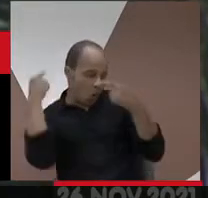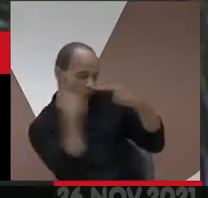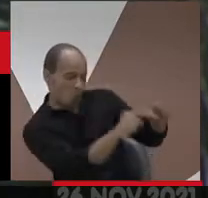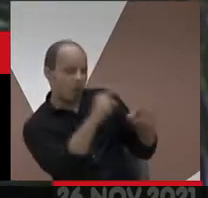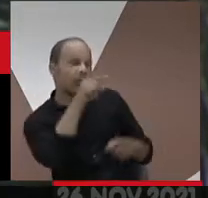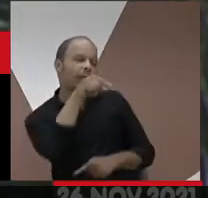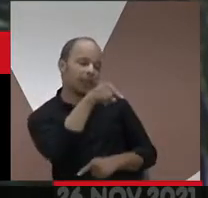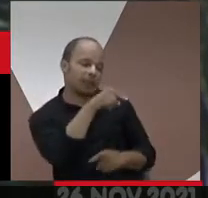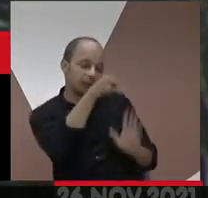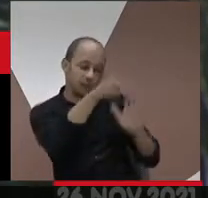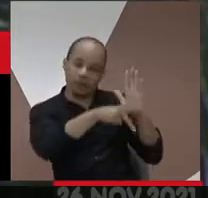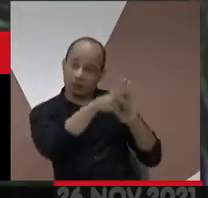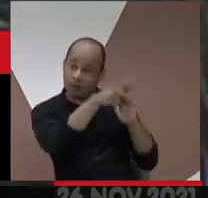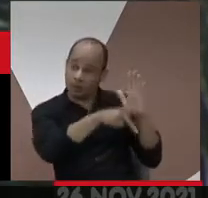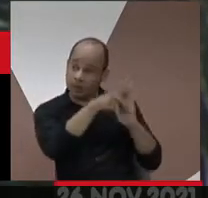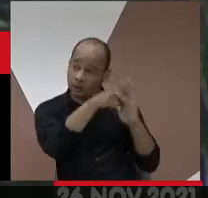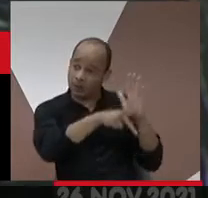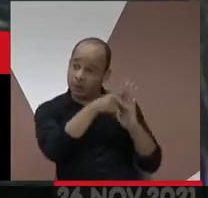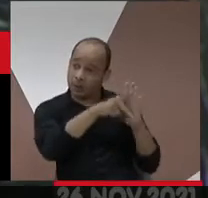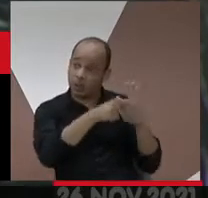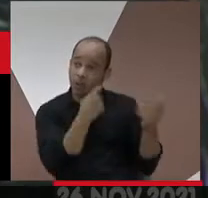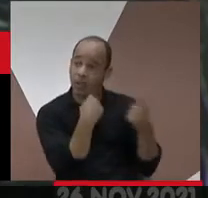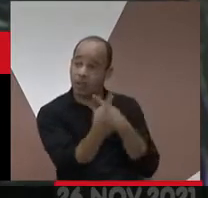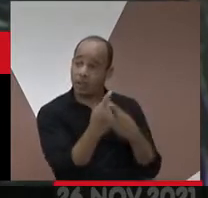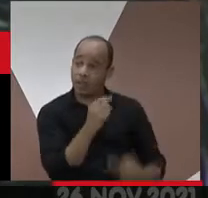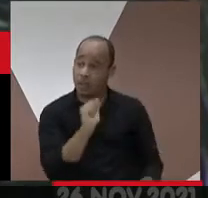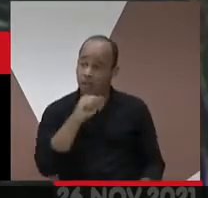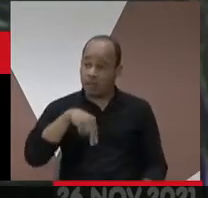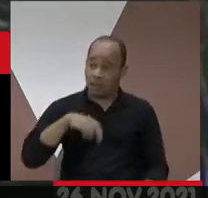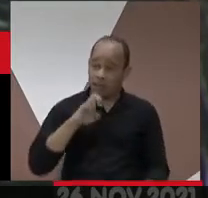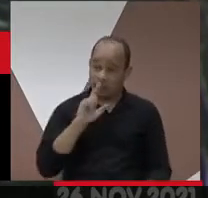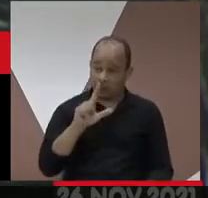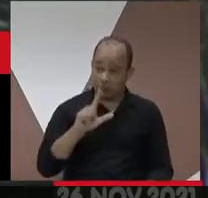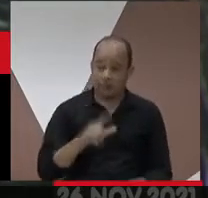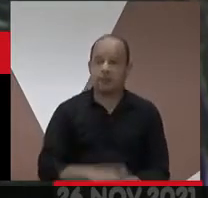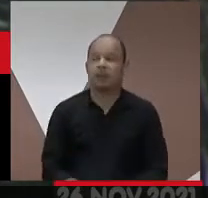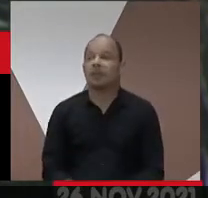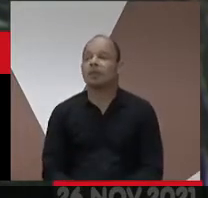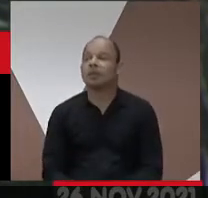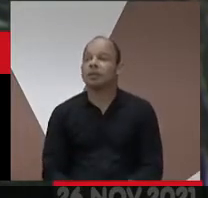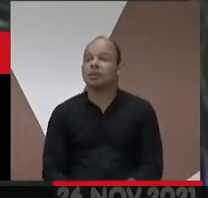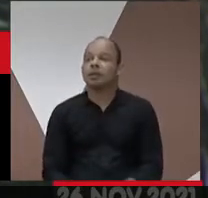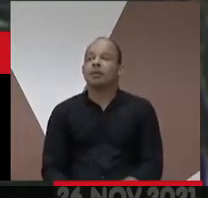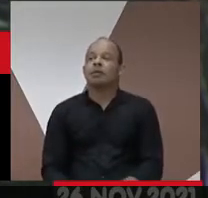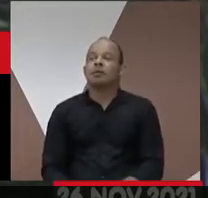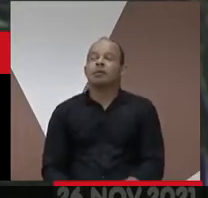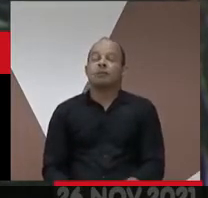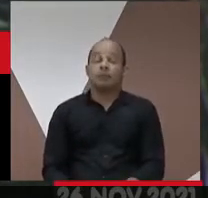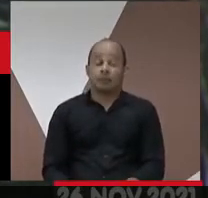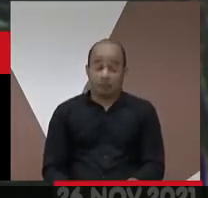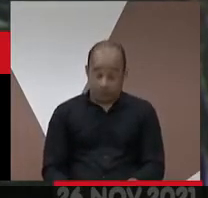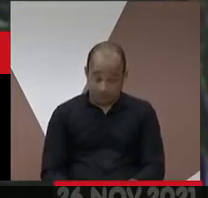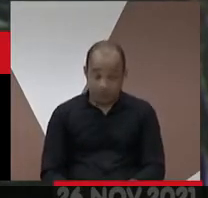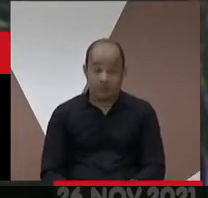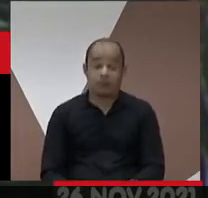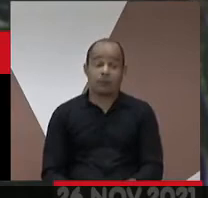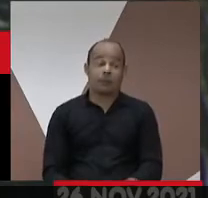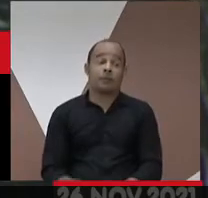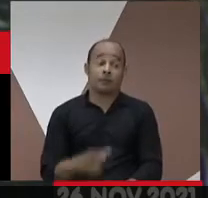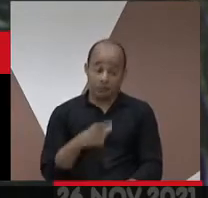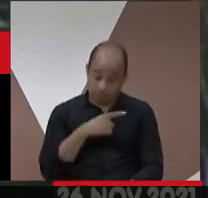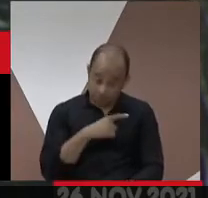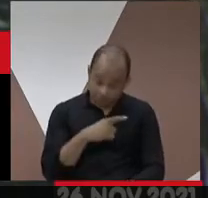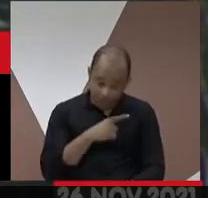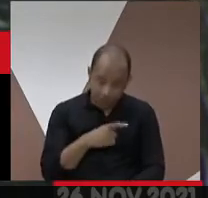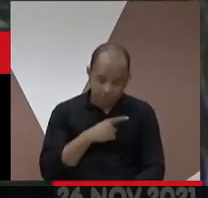Rodoanel. Além disso, as prefeituras fizeram um traçado alternativo. Esse